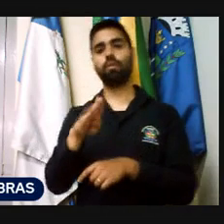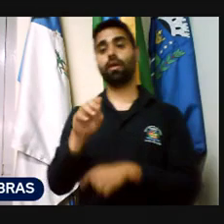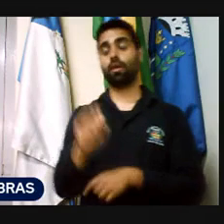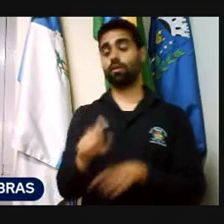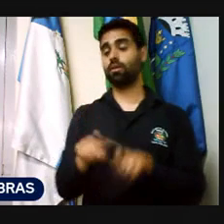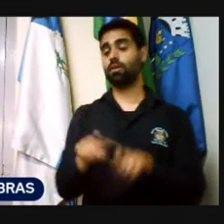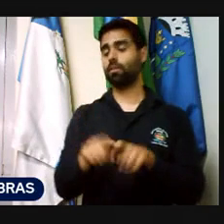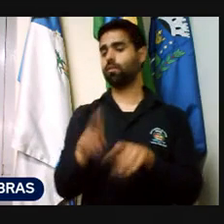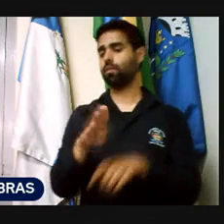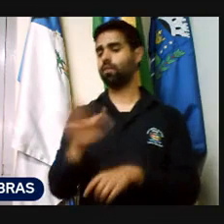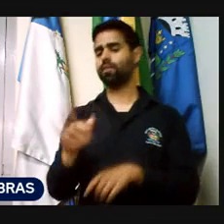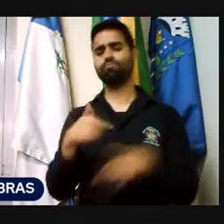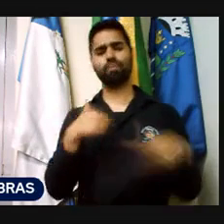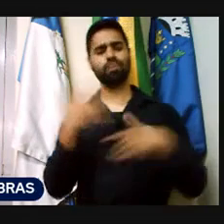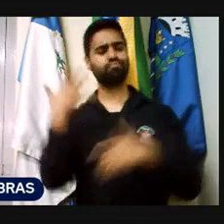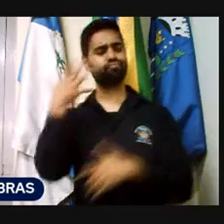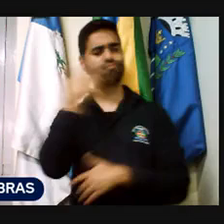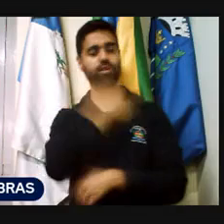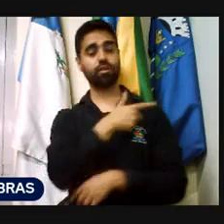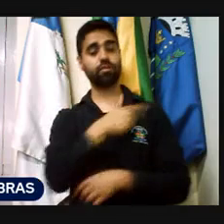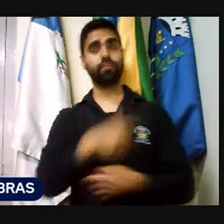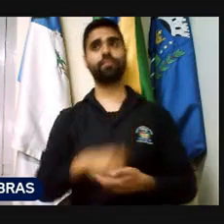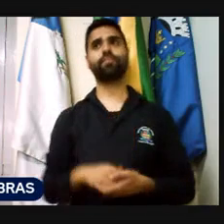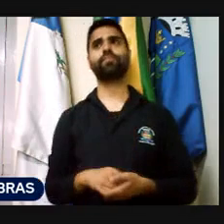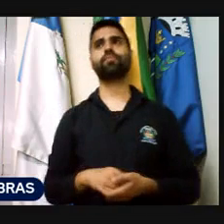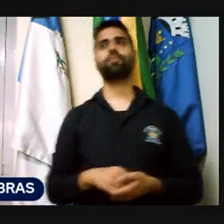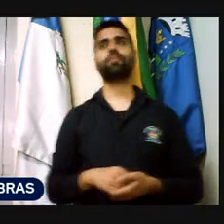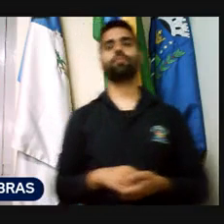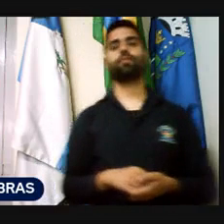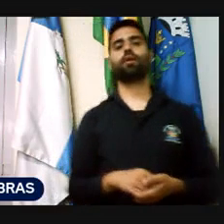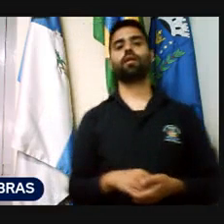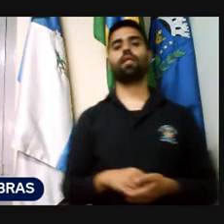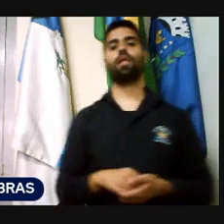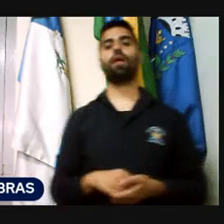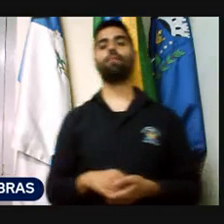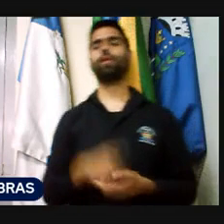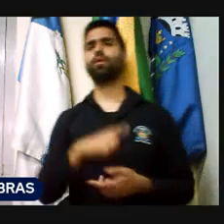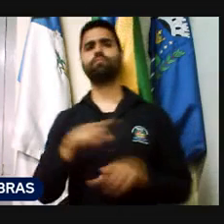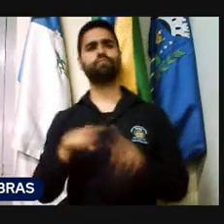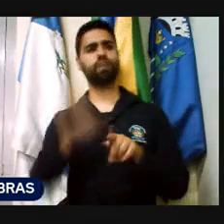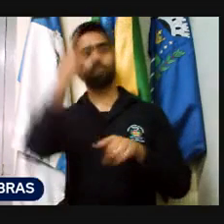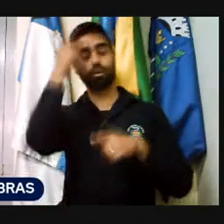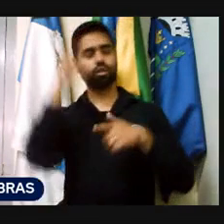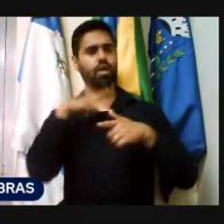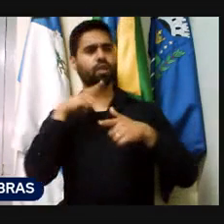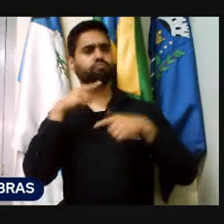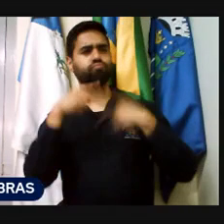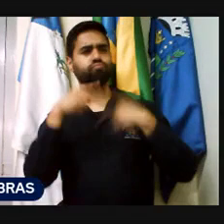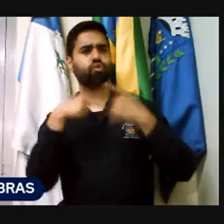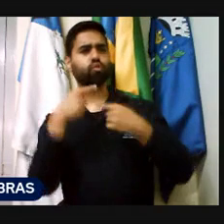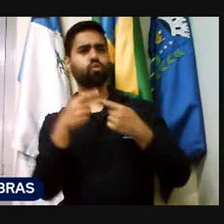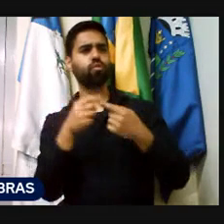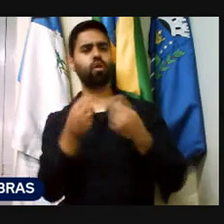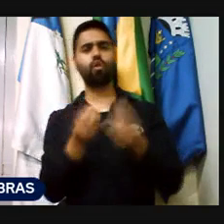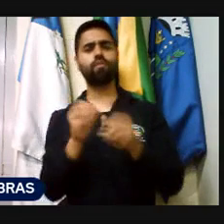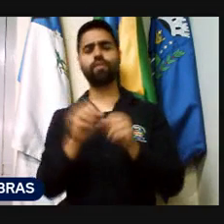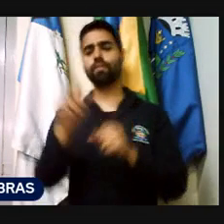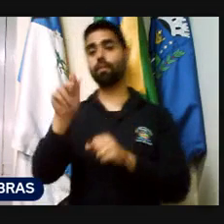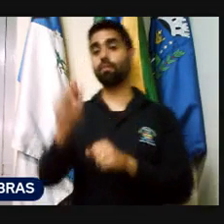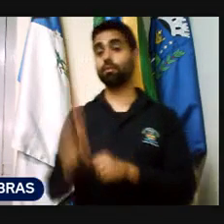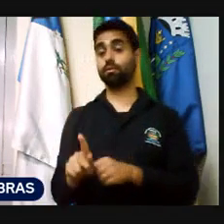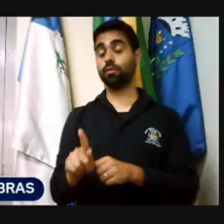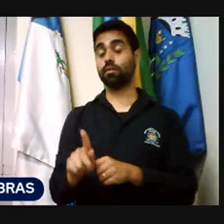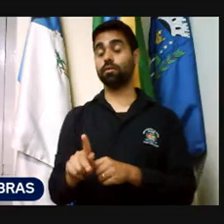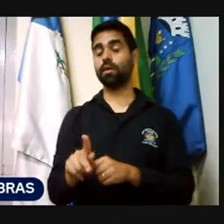trabalho muito bonito, onde a gente deu para aquelas pessoas que tinham dúvidas relacionadas à parte de aposentadoria, né,